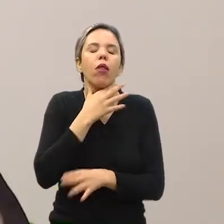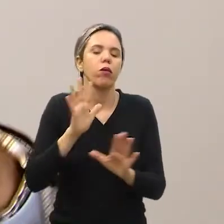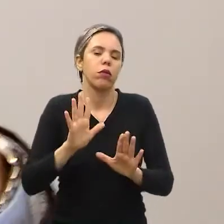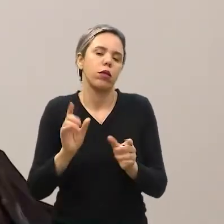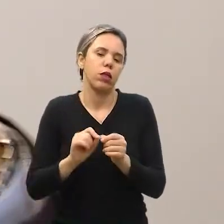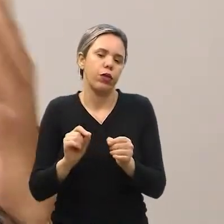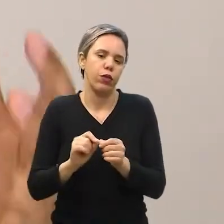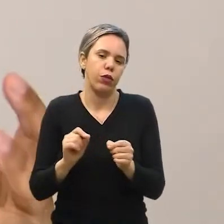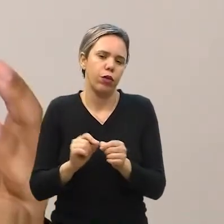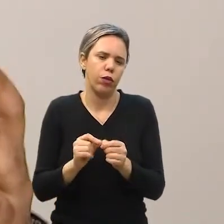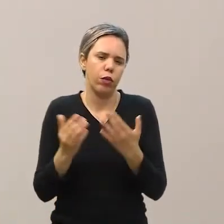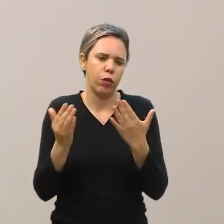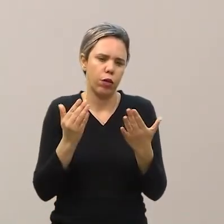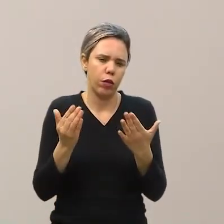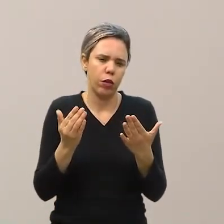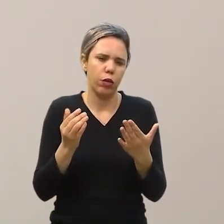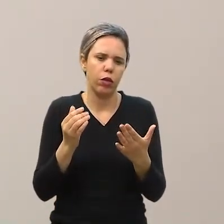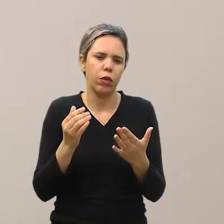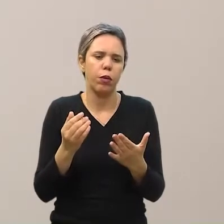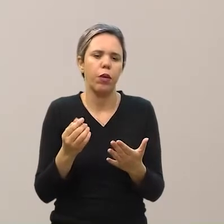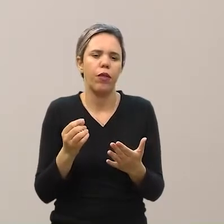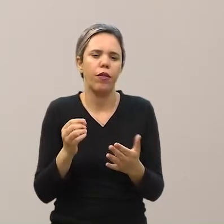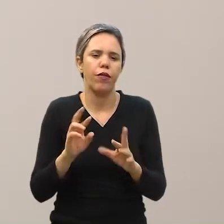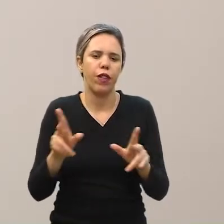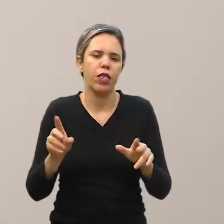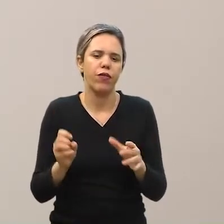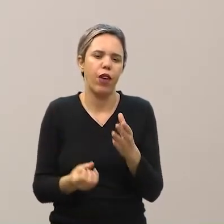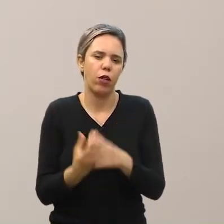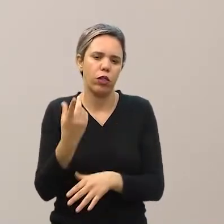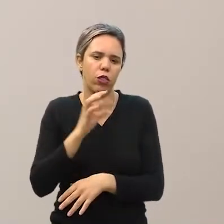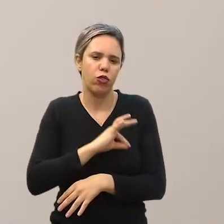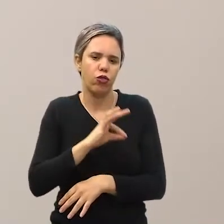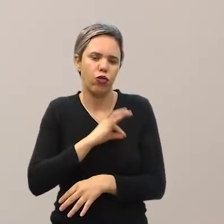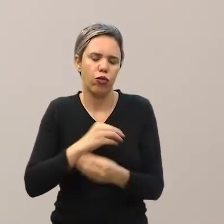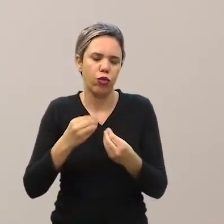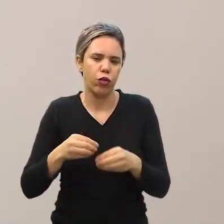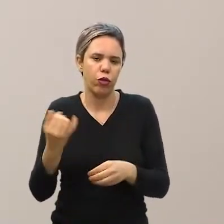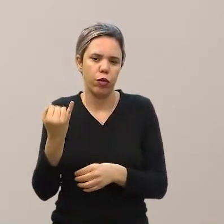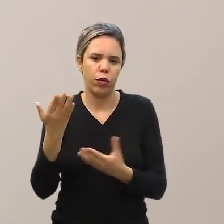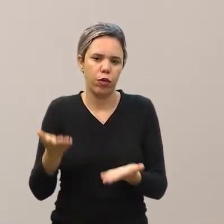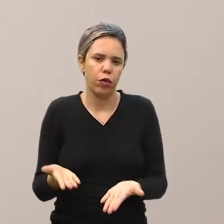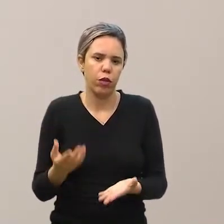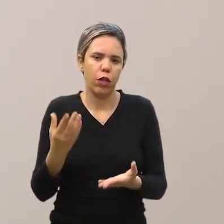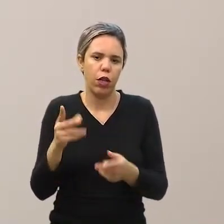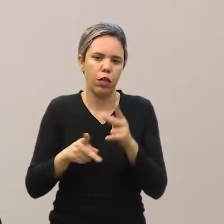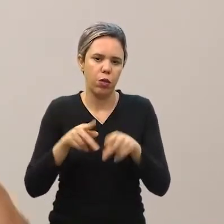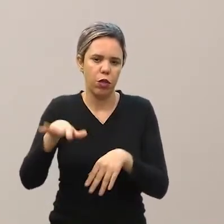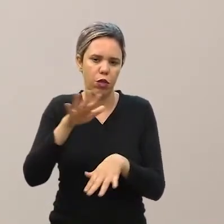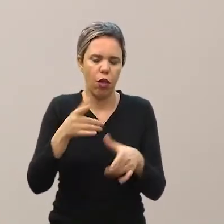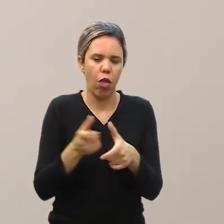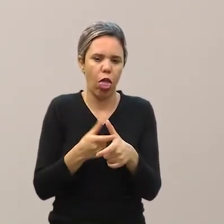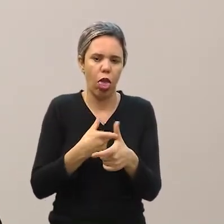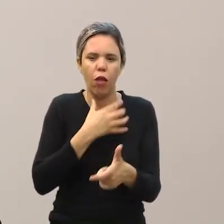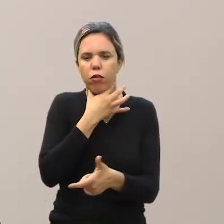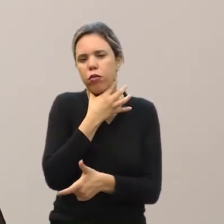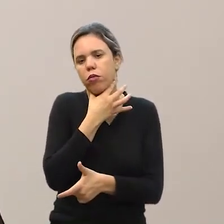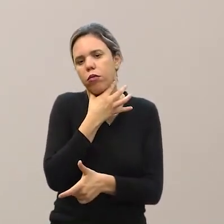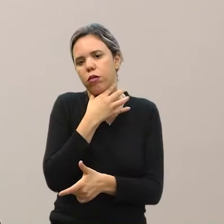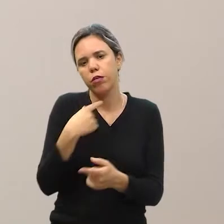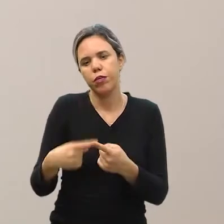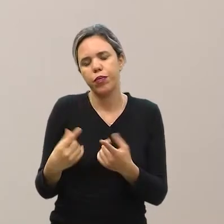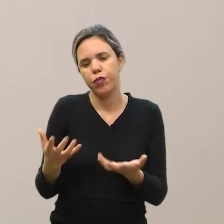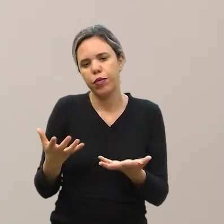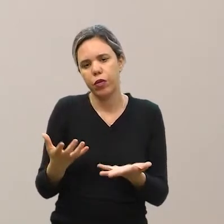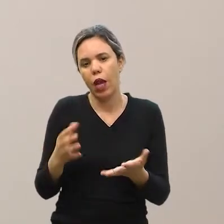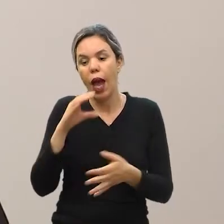fazer essa mensuração do impacto no seu orçamento é importante, porque muita gente fica endividada porque